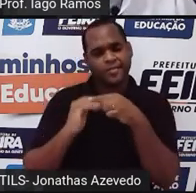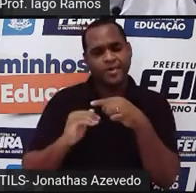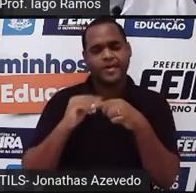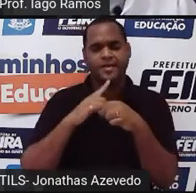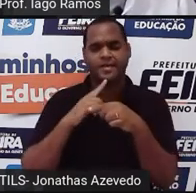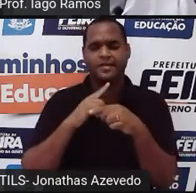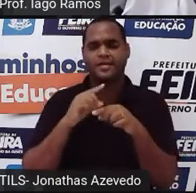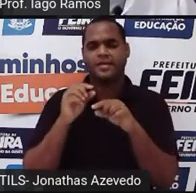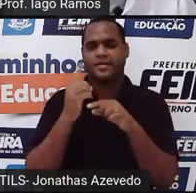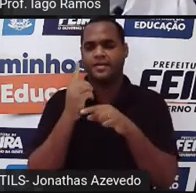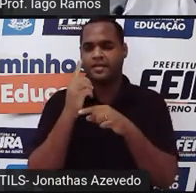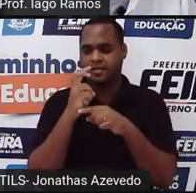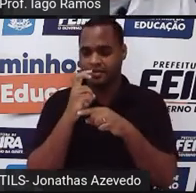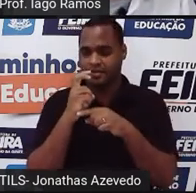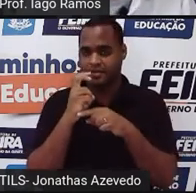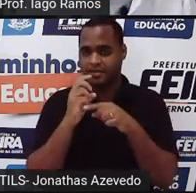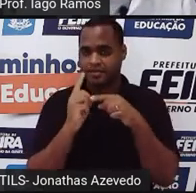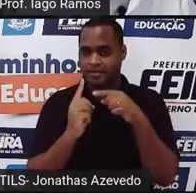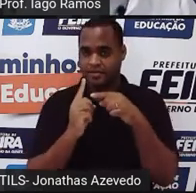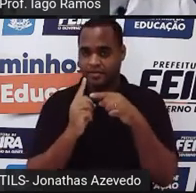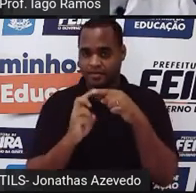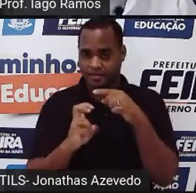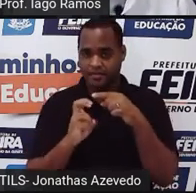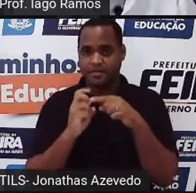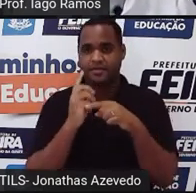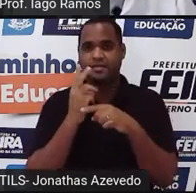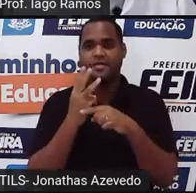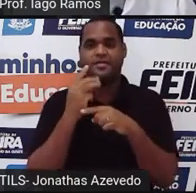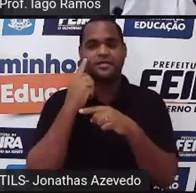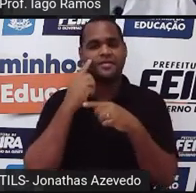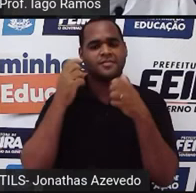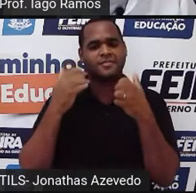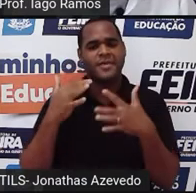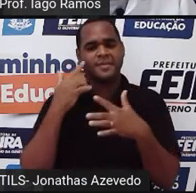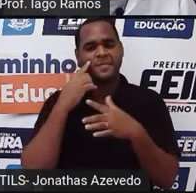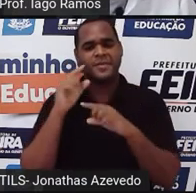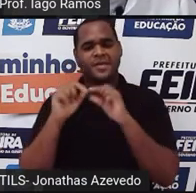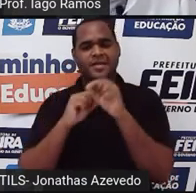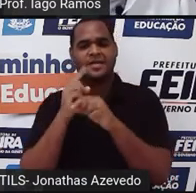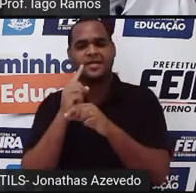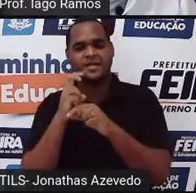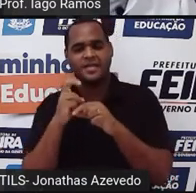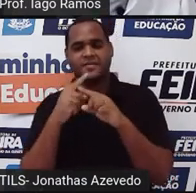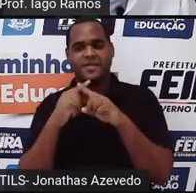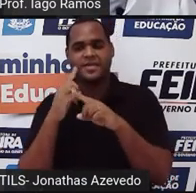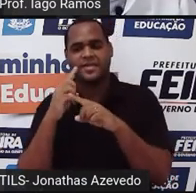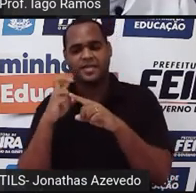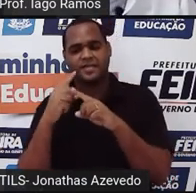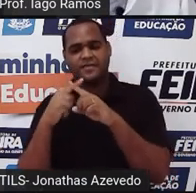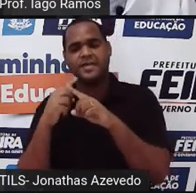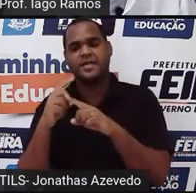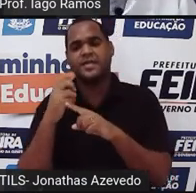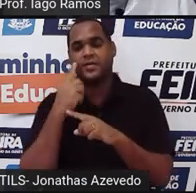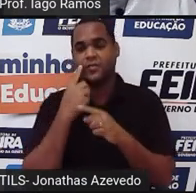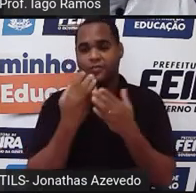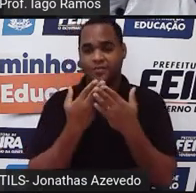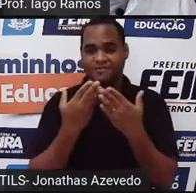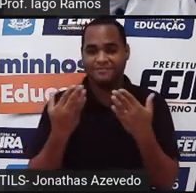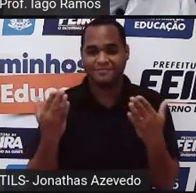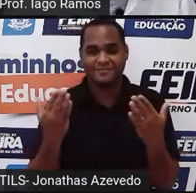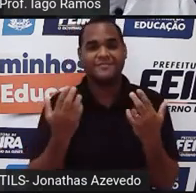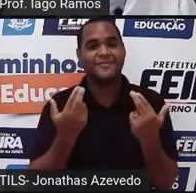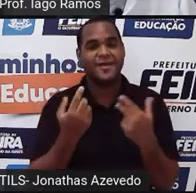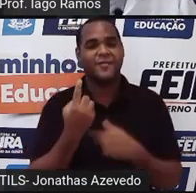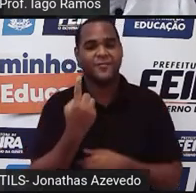fração 15 elevado a 3 15x 15 x15 tá bom Um vezes um vezes um a